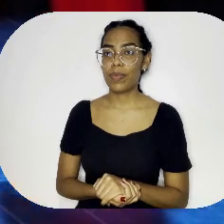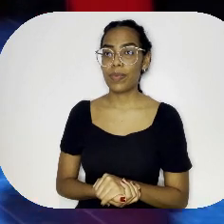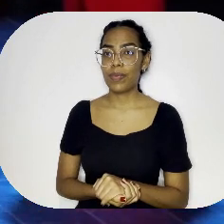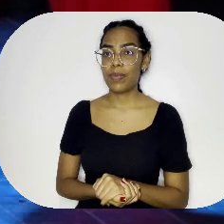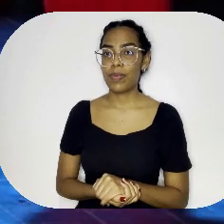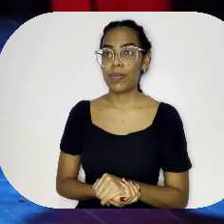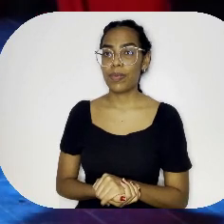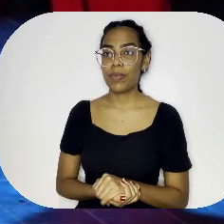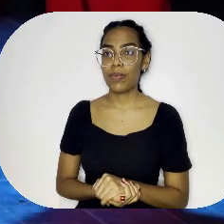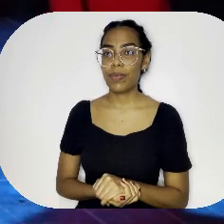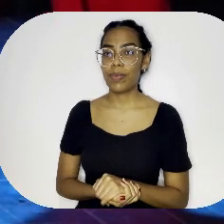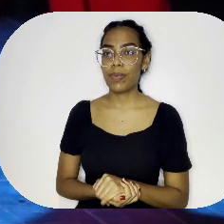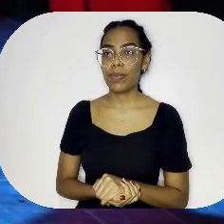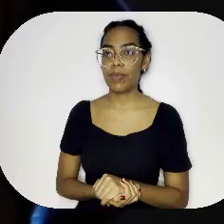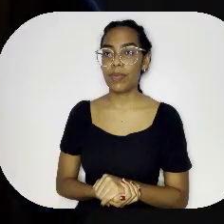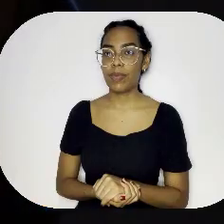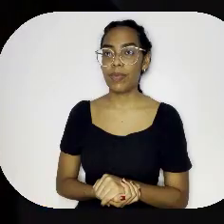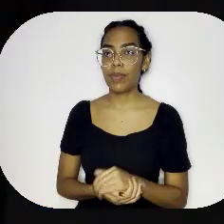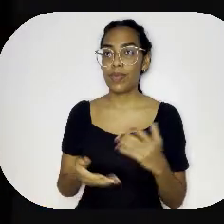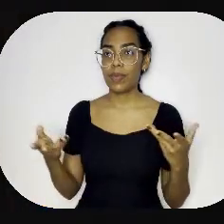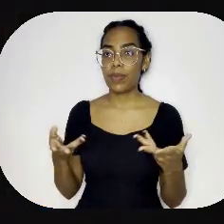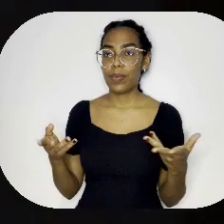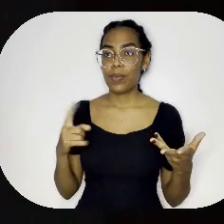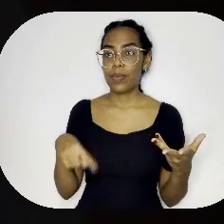Contraditoriamente, né? É. Agora...